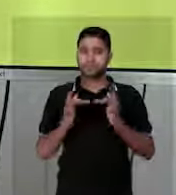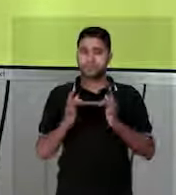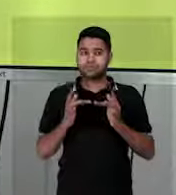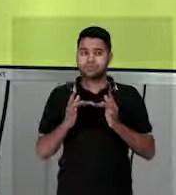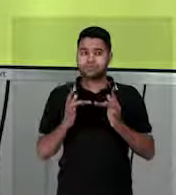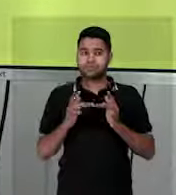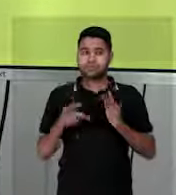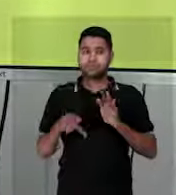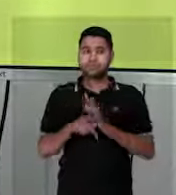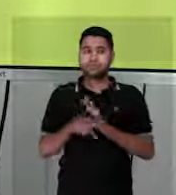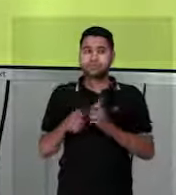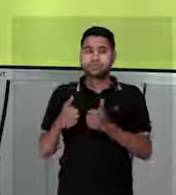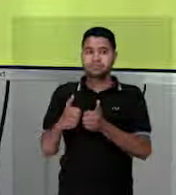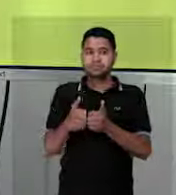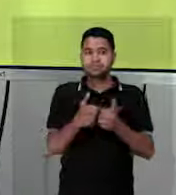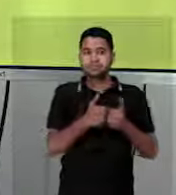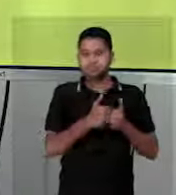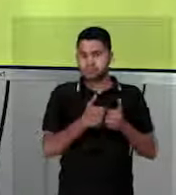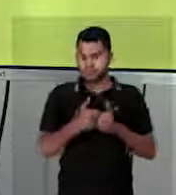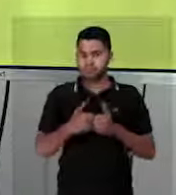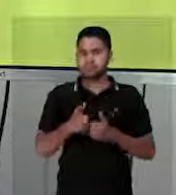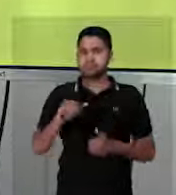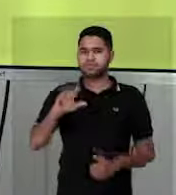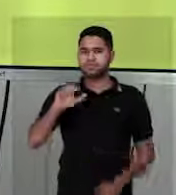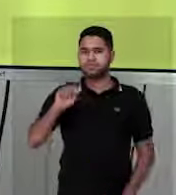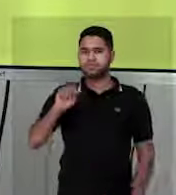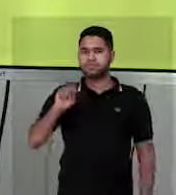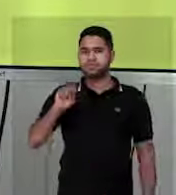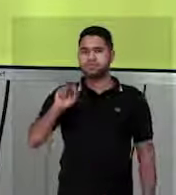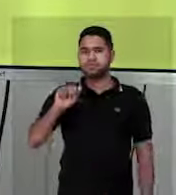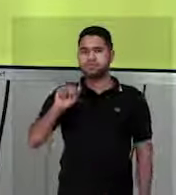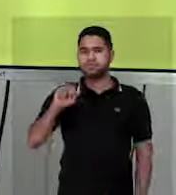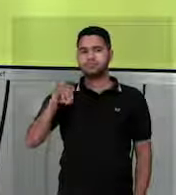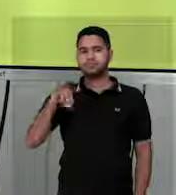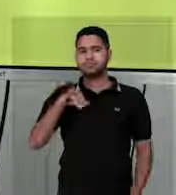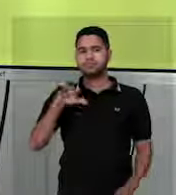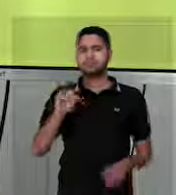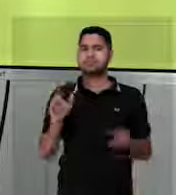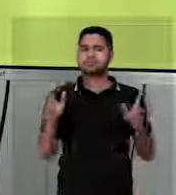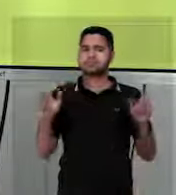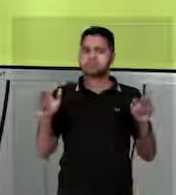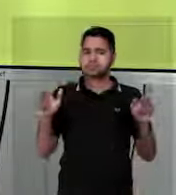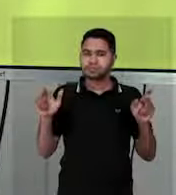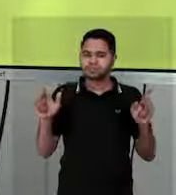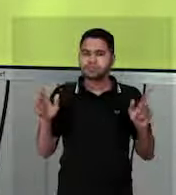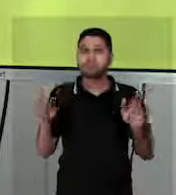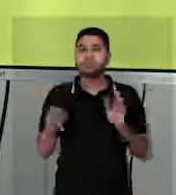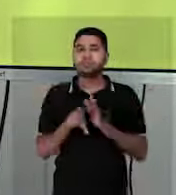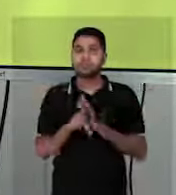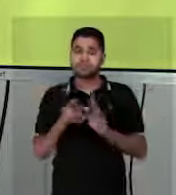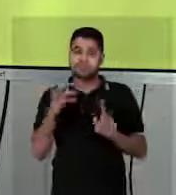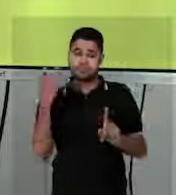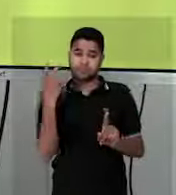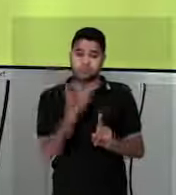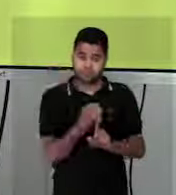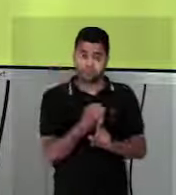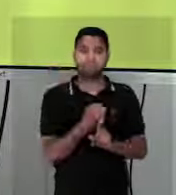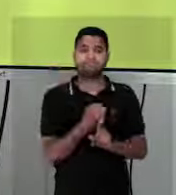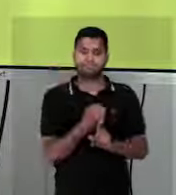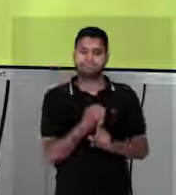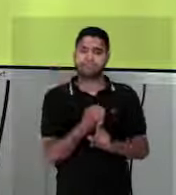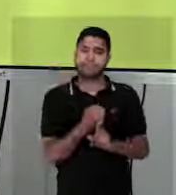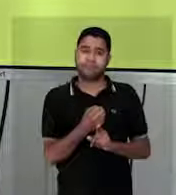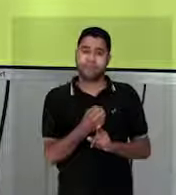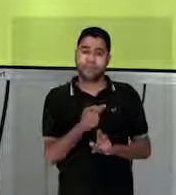água próximo, né, de regiões que tenham caramujos, e esses caramujos estejam infectados com esses parasitas,